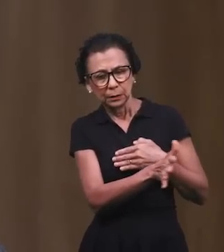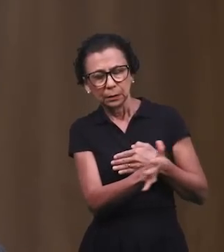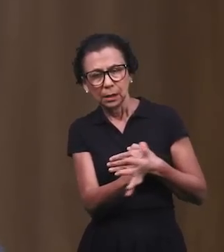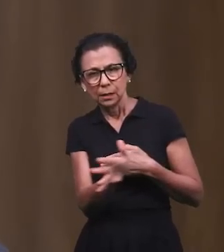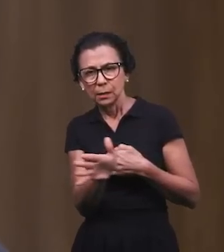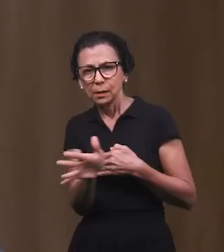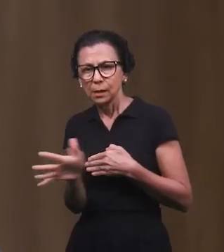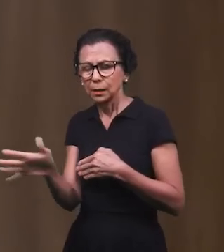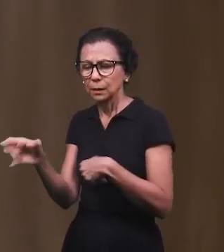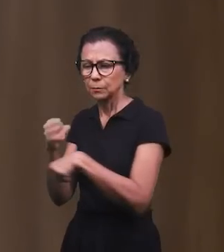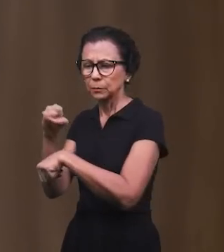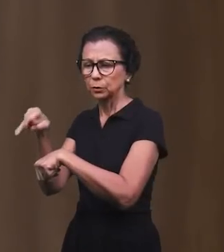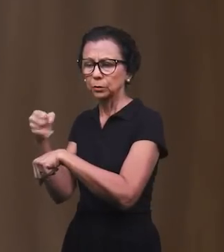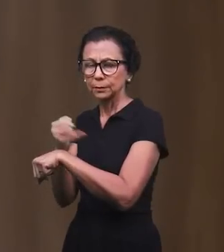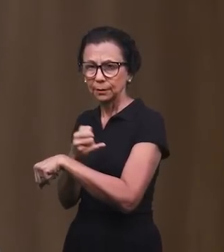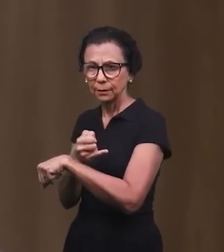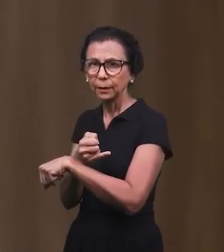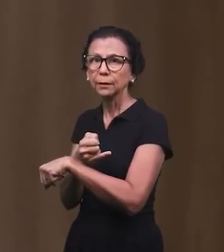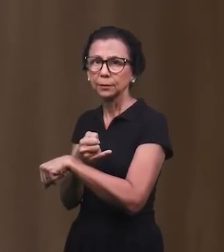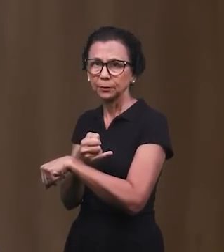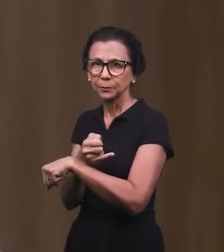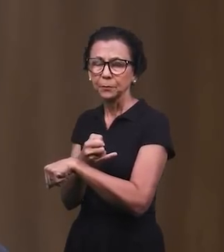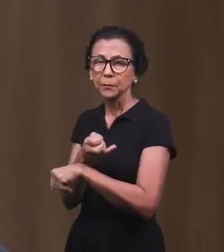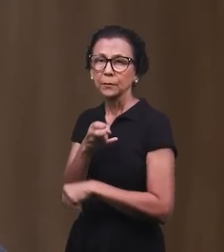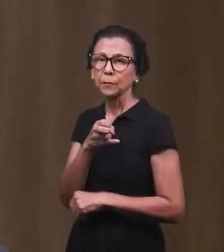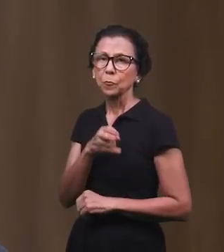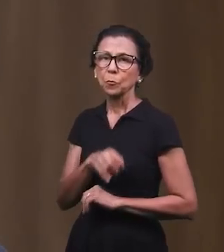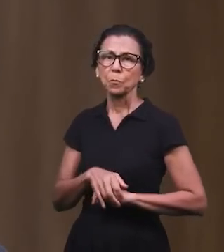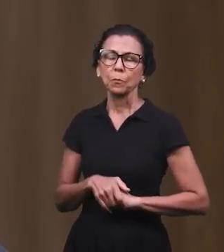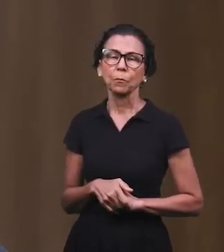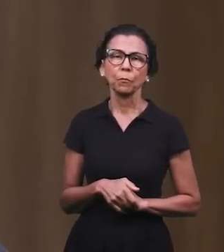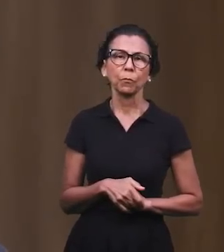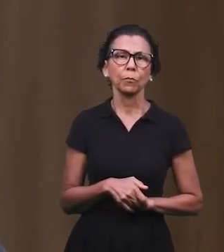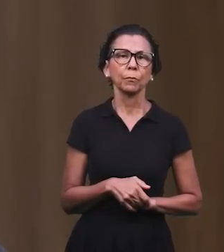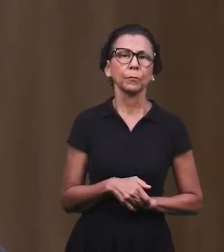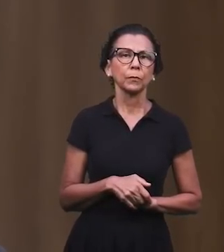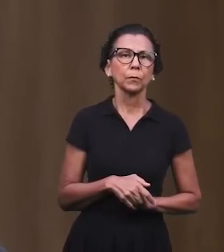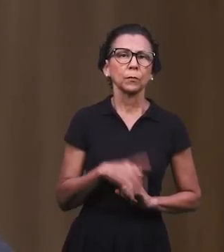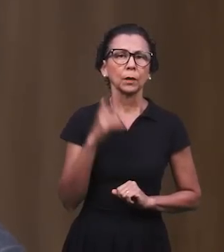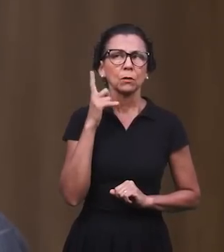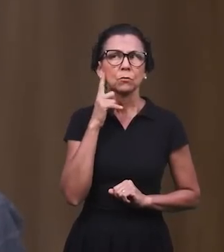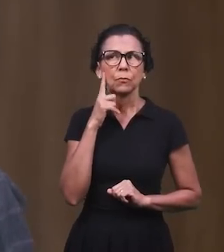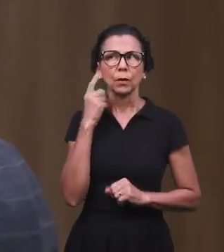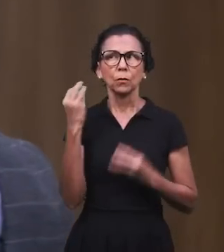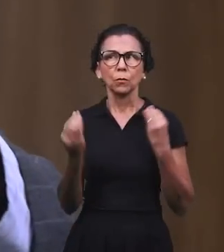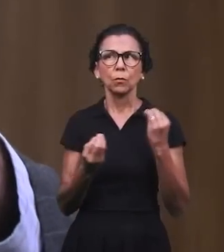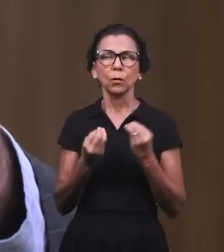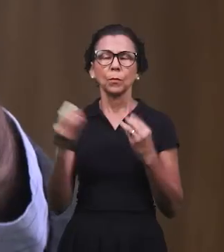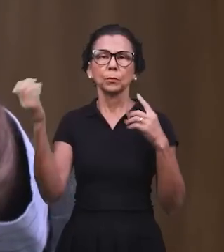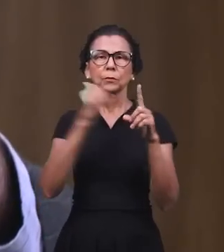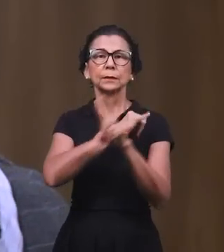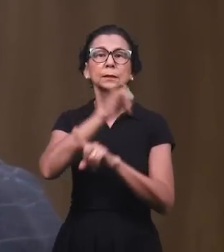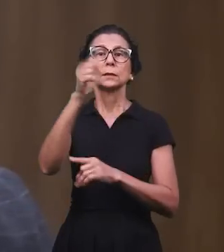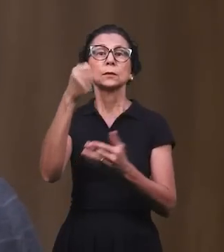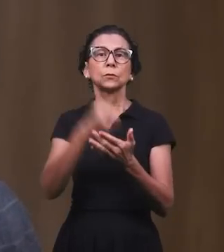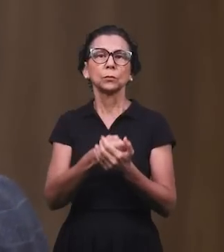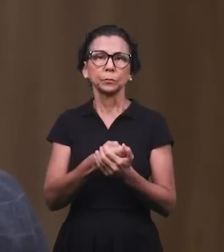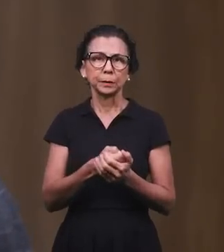pensarmos como que a profecia se cumpre, um dia, Jesus, se depois nós vamos ver a